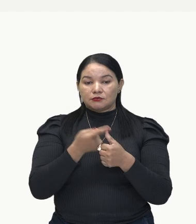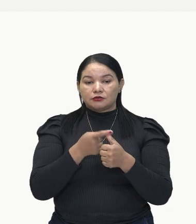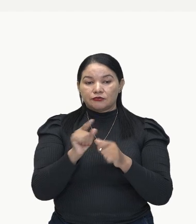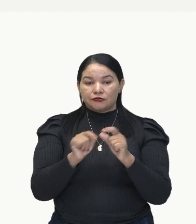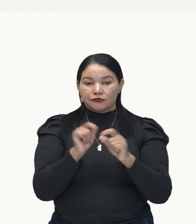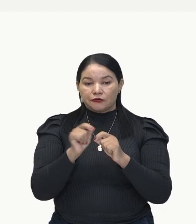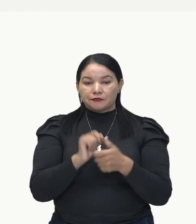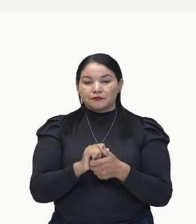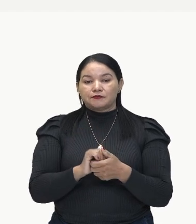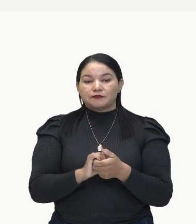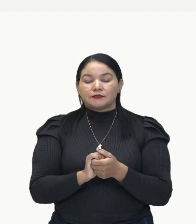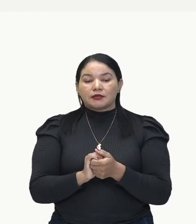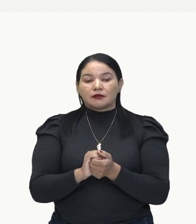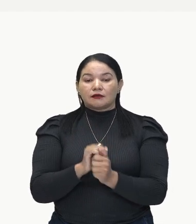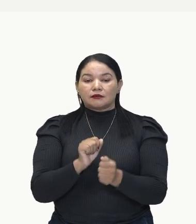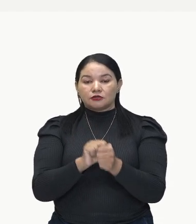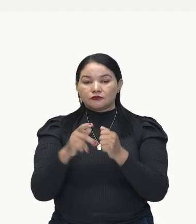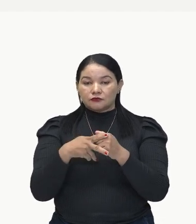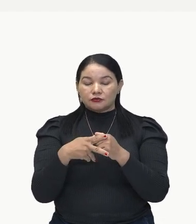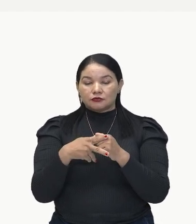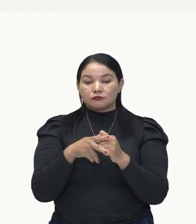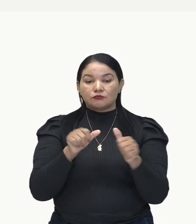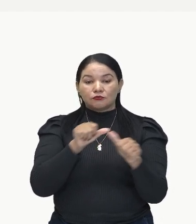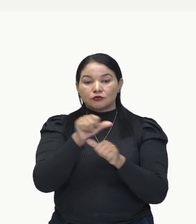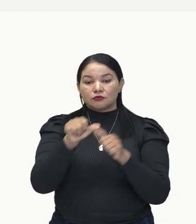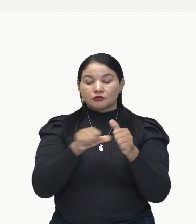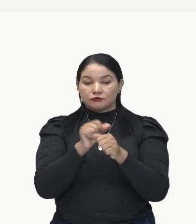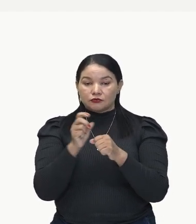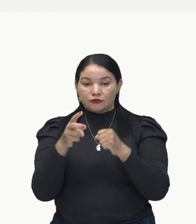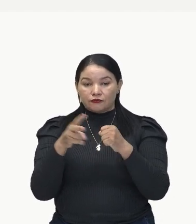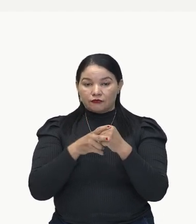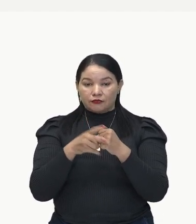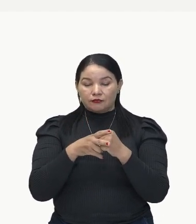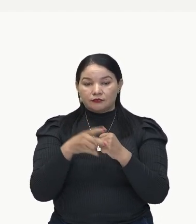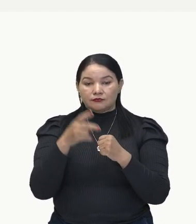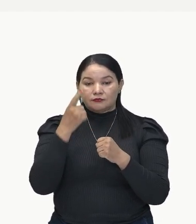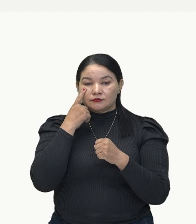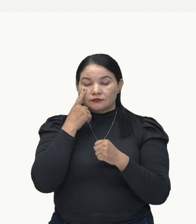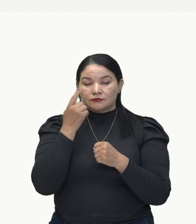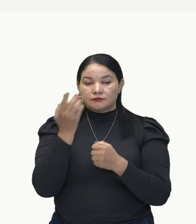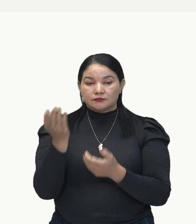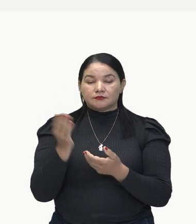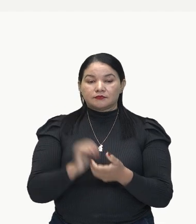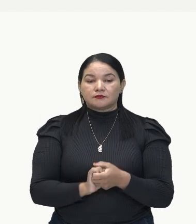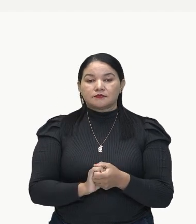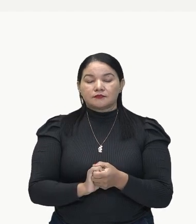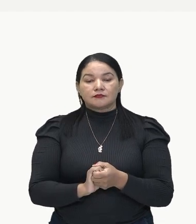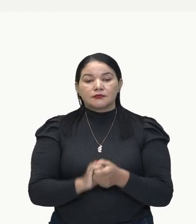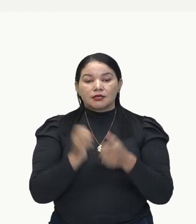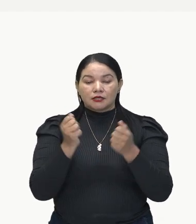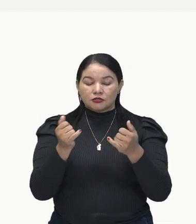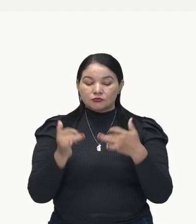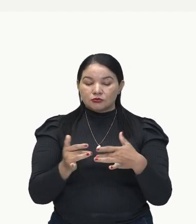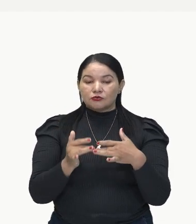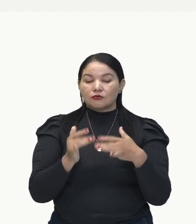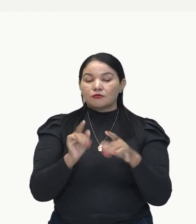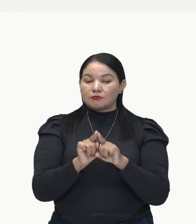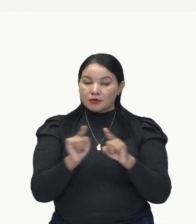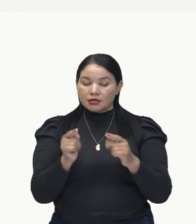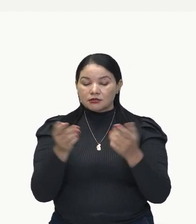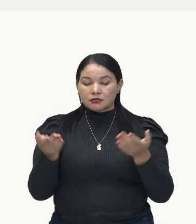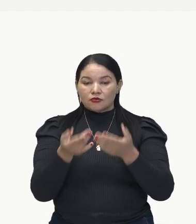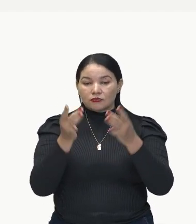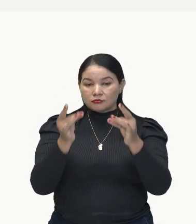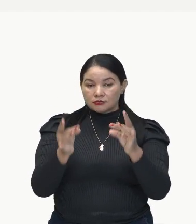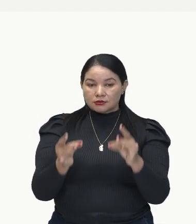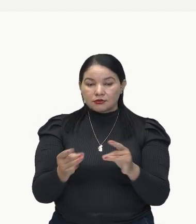advérbio modifica o verbo. A gente já tem falado sobre isso, mas aqui a gente expressa um pouquinho de como